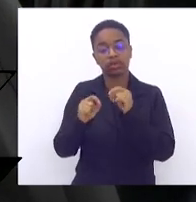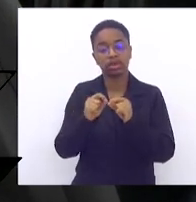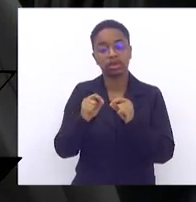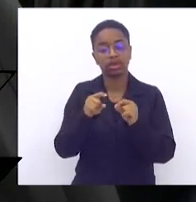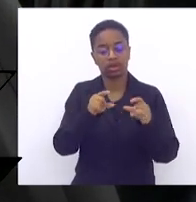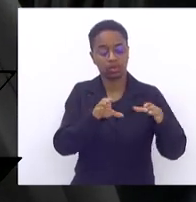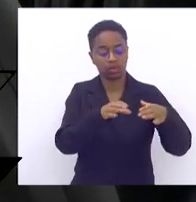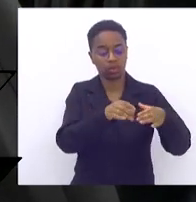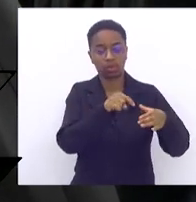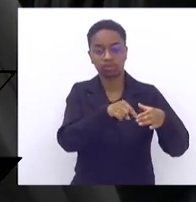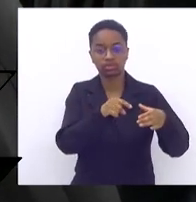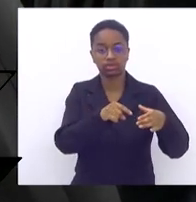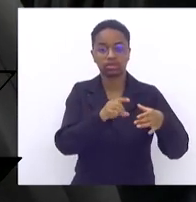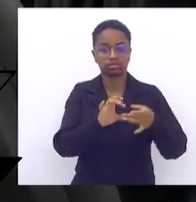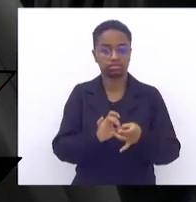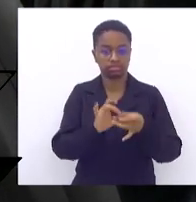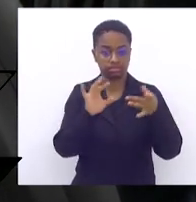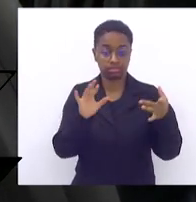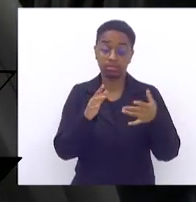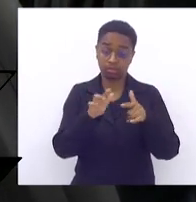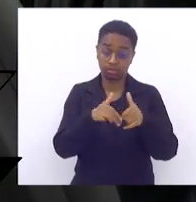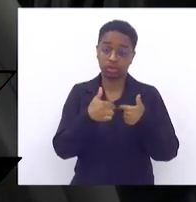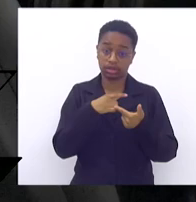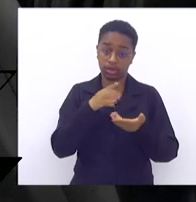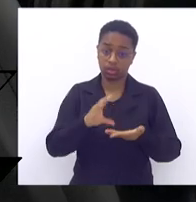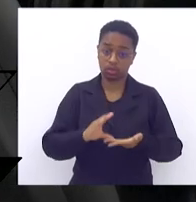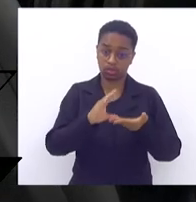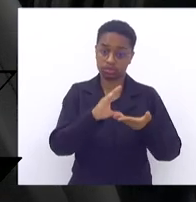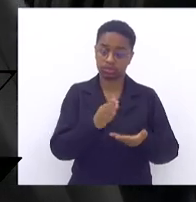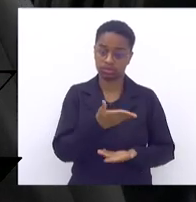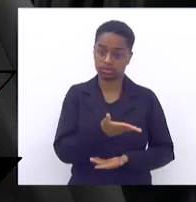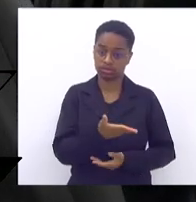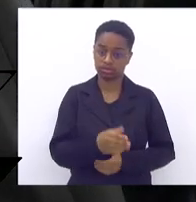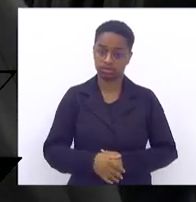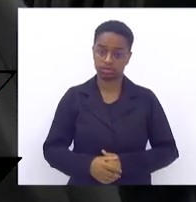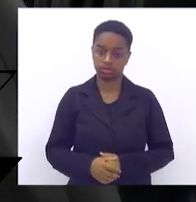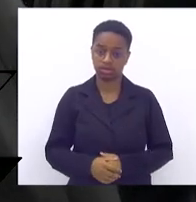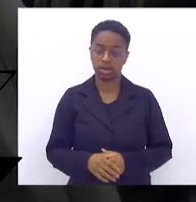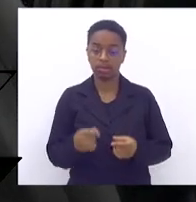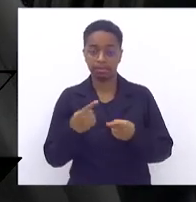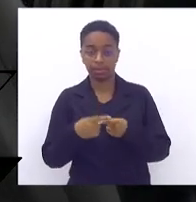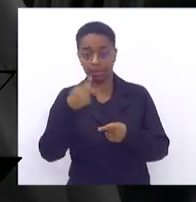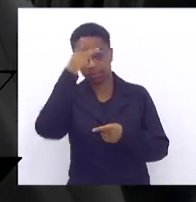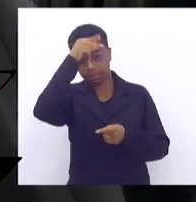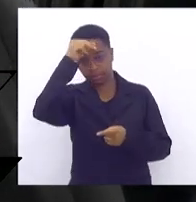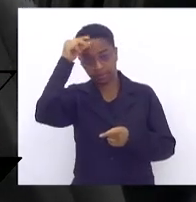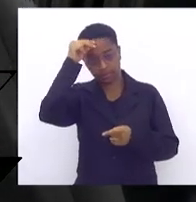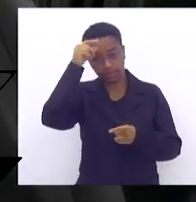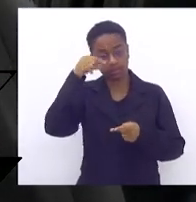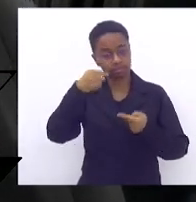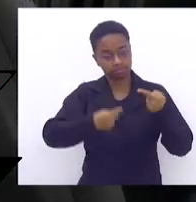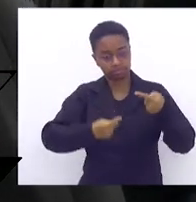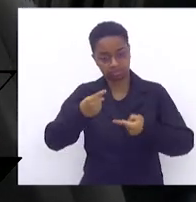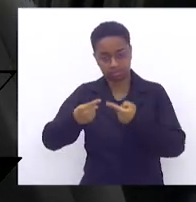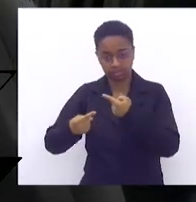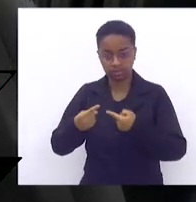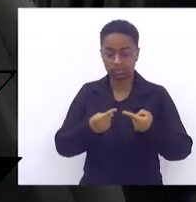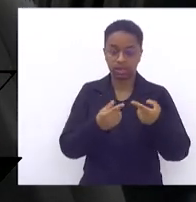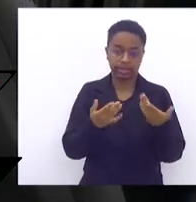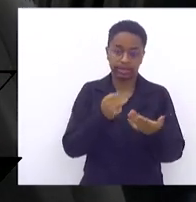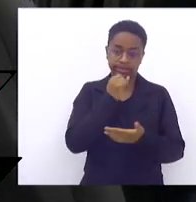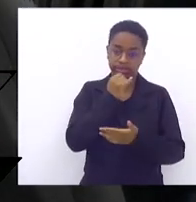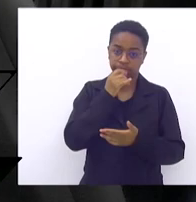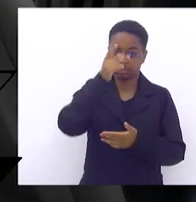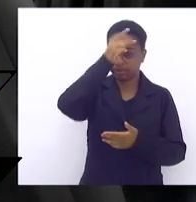do Conselho. Para isso existe o Conselho Deliberativo, onde os prefeitos têm assento. Aí os prefeitos dizem: essa obra,